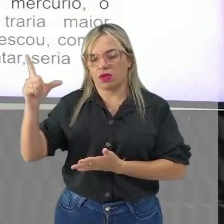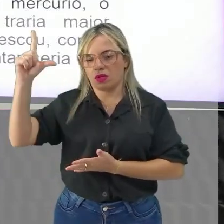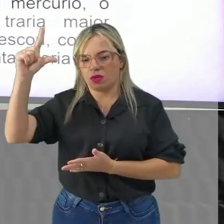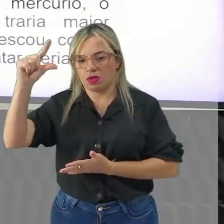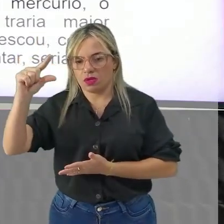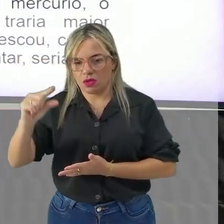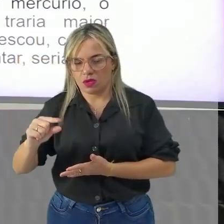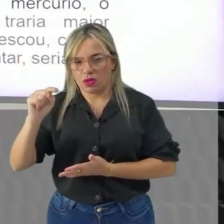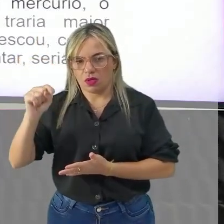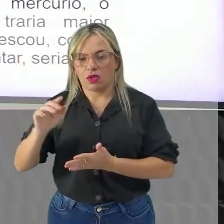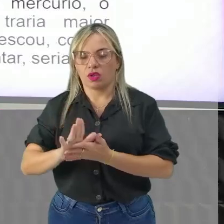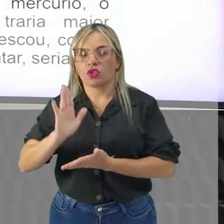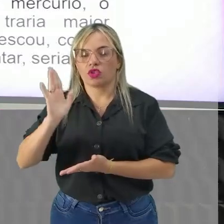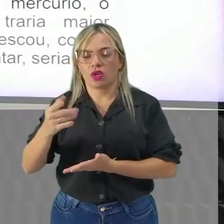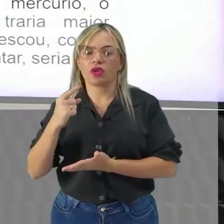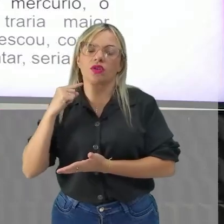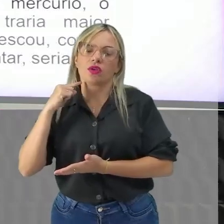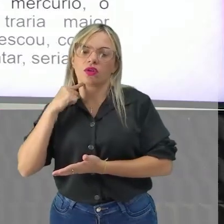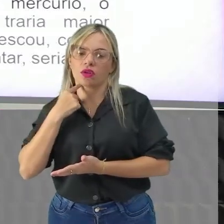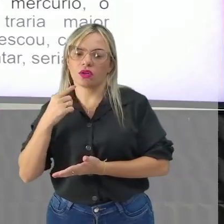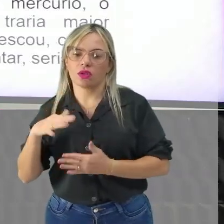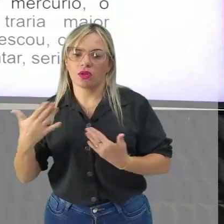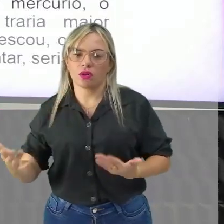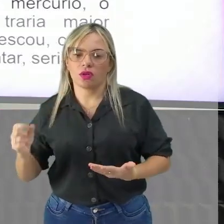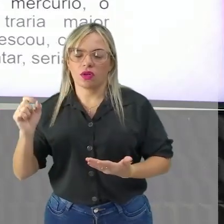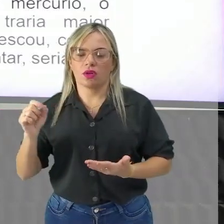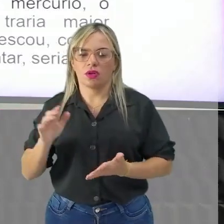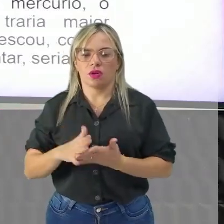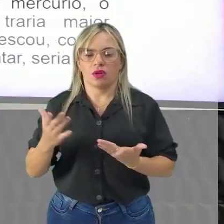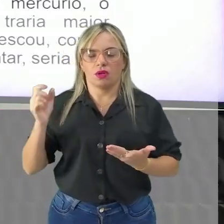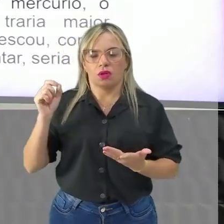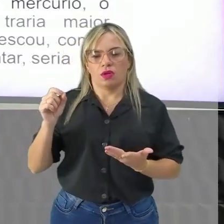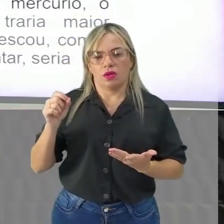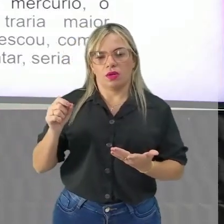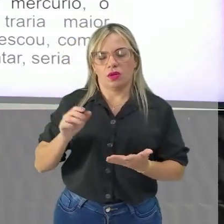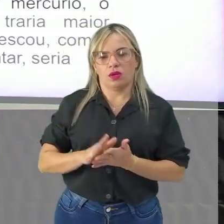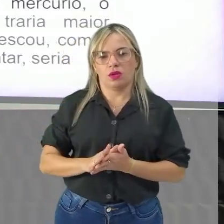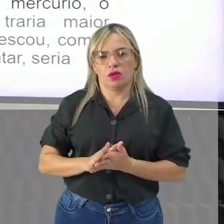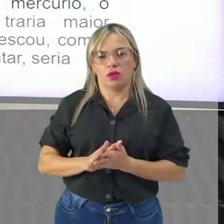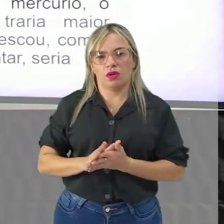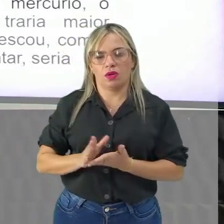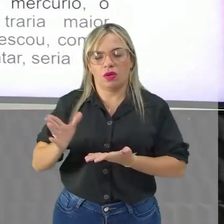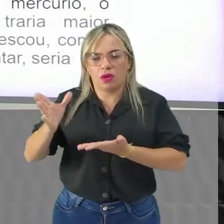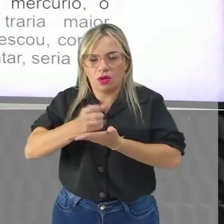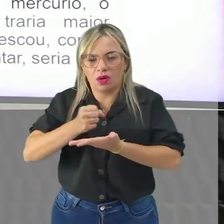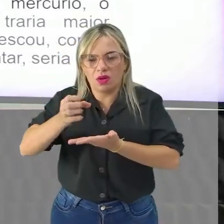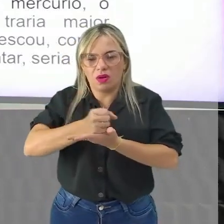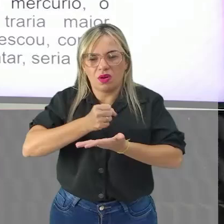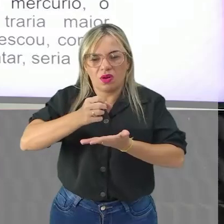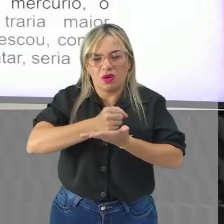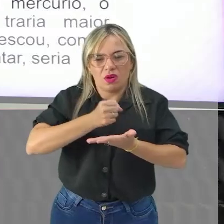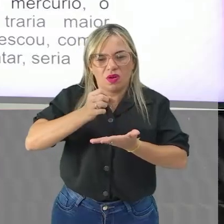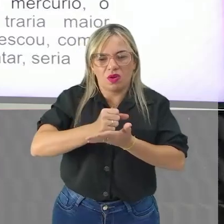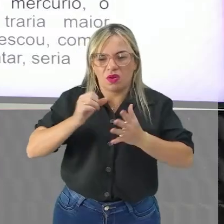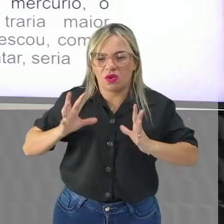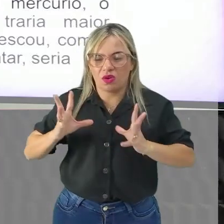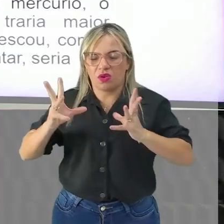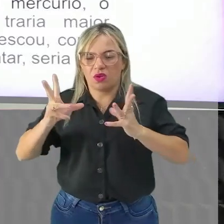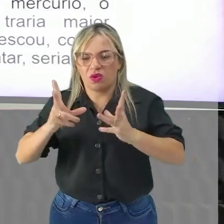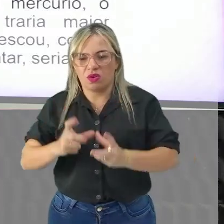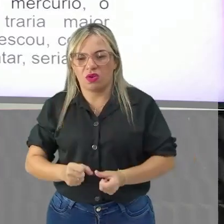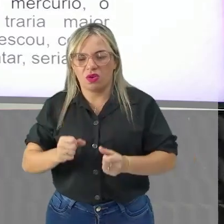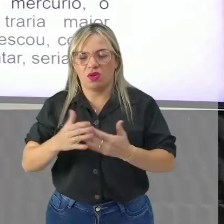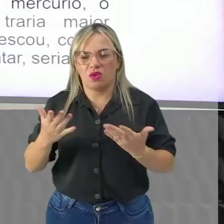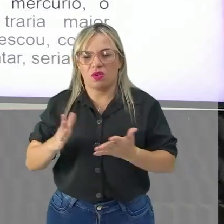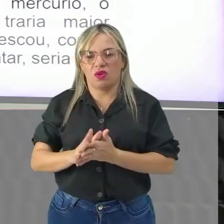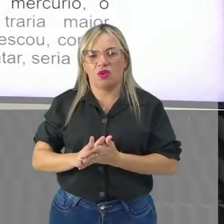já estava contaminado, né? E acumulou, né? Ele está acumulando. Todos os